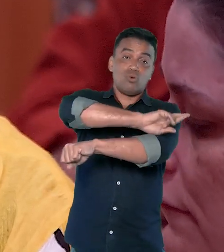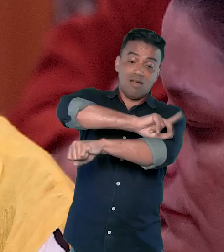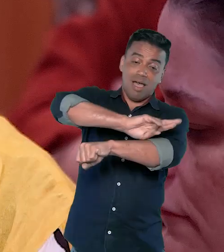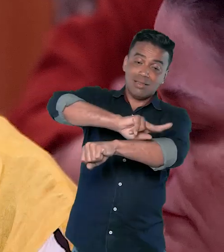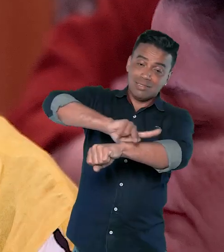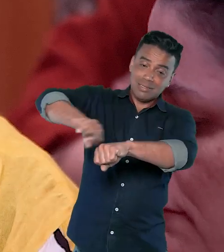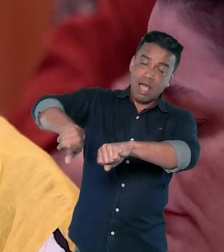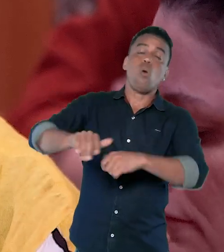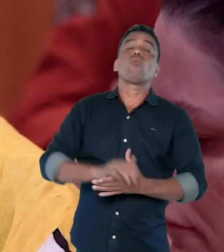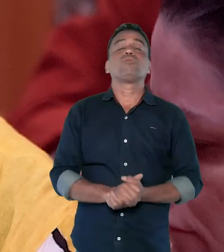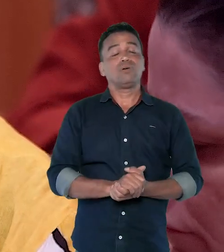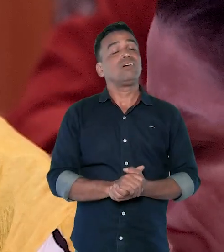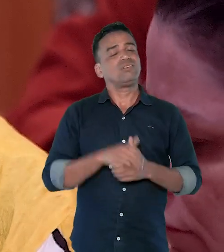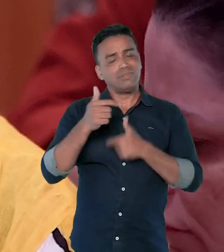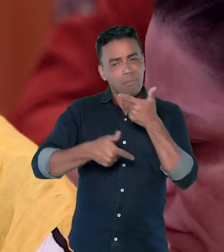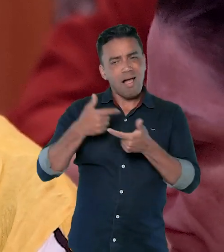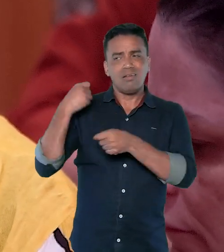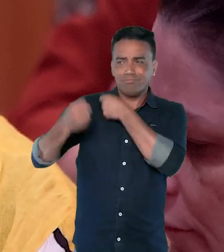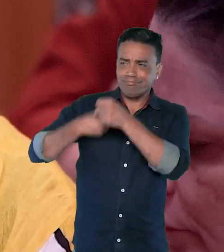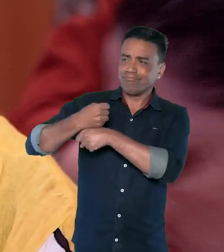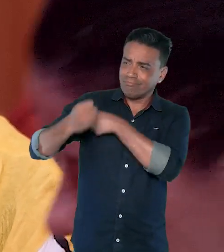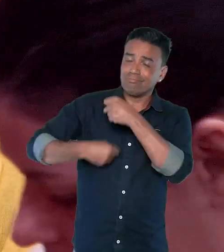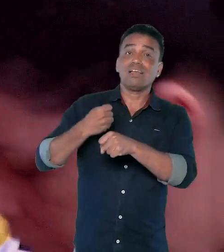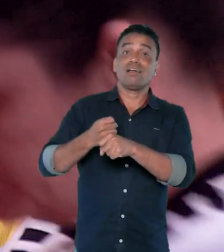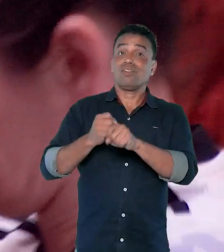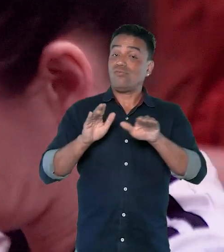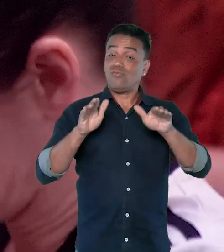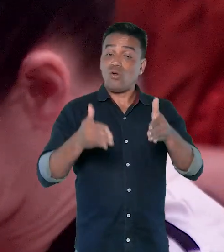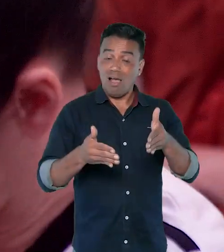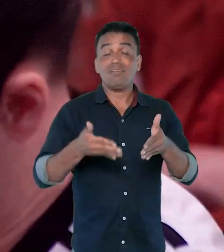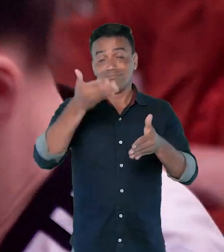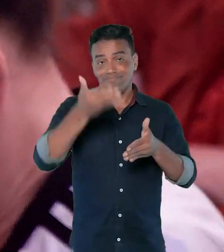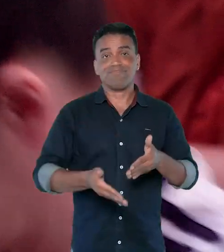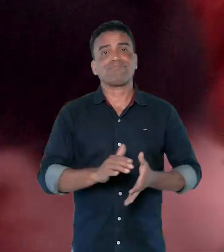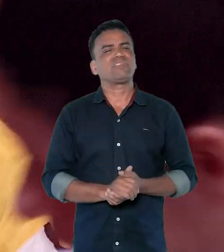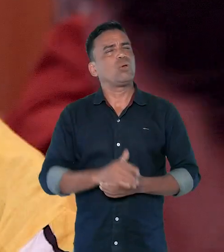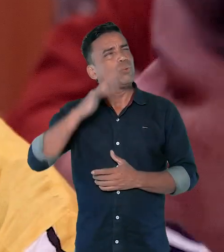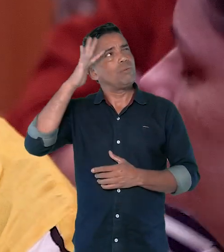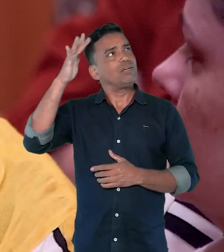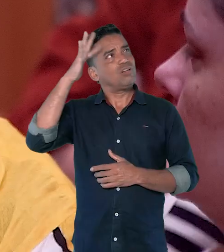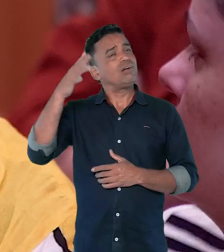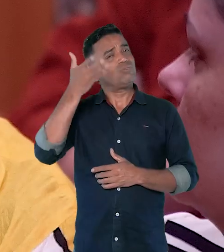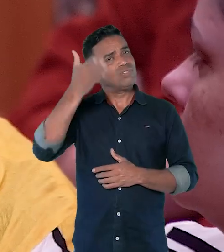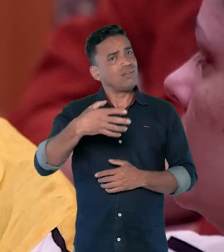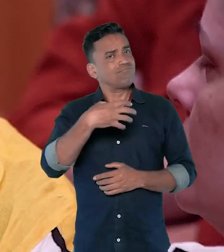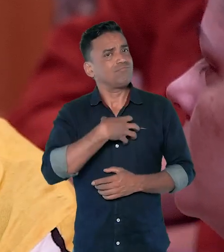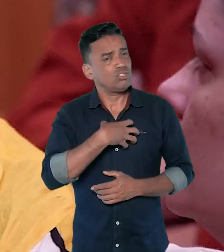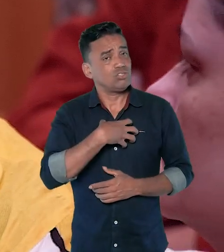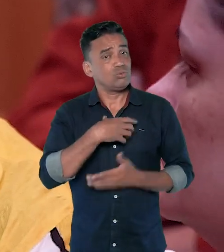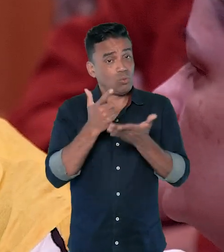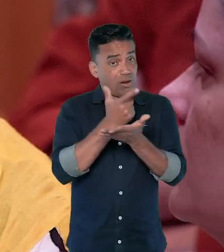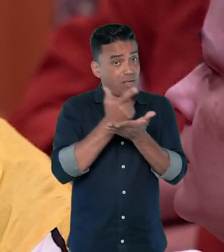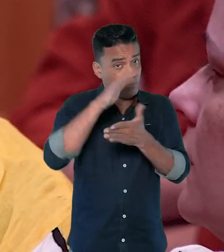tenho desenvolvido trabalhos nos meus últimos anos com relação a isso. E eu fico imaginando o que você deve ter sentido na